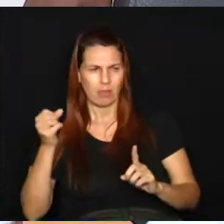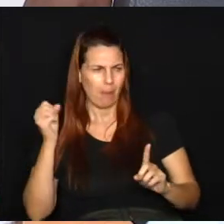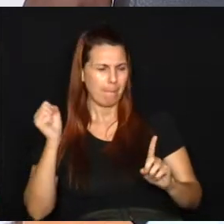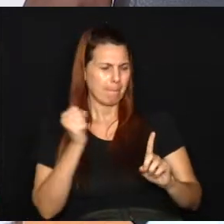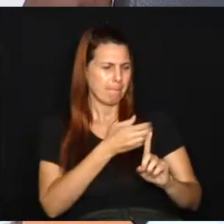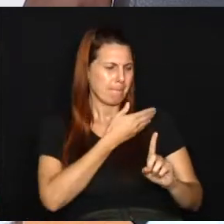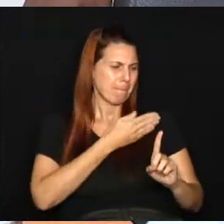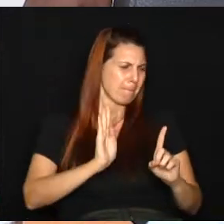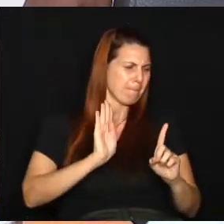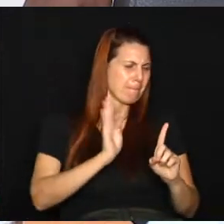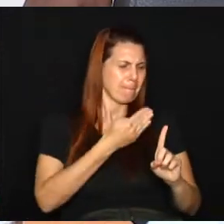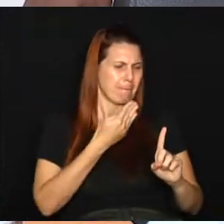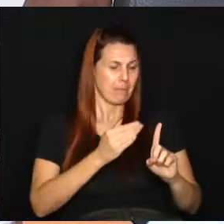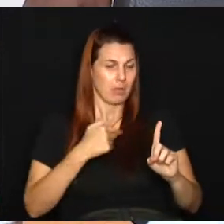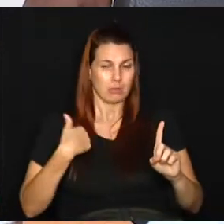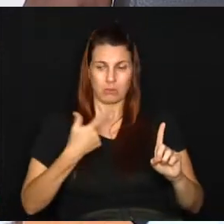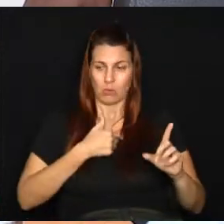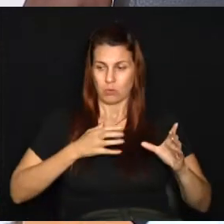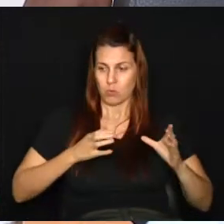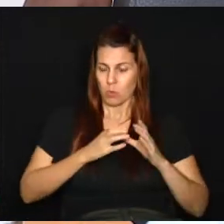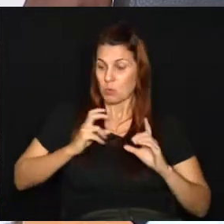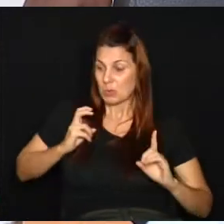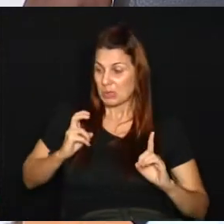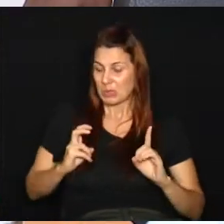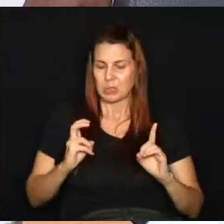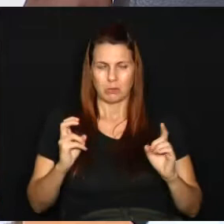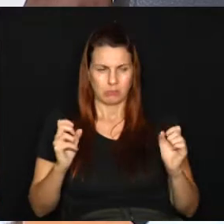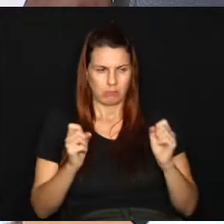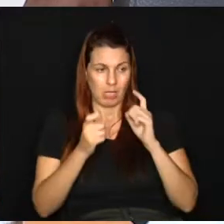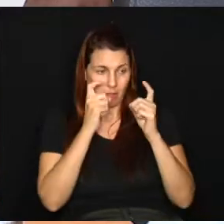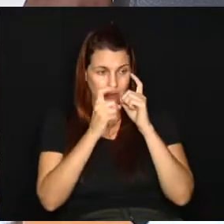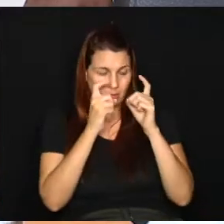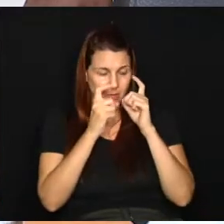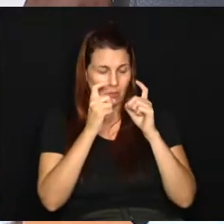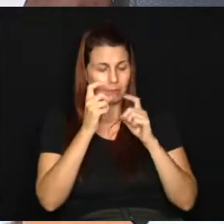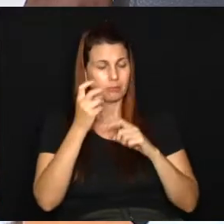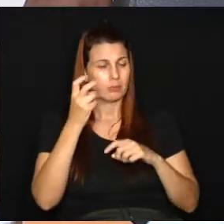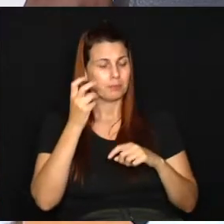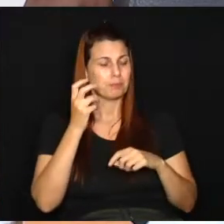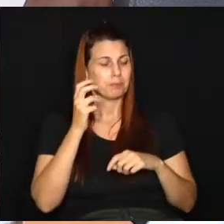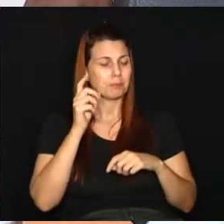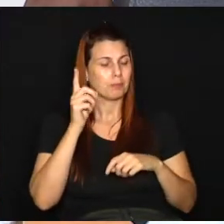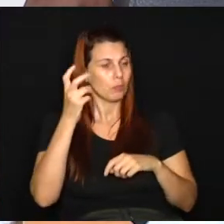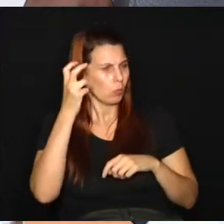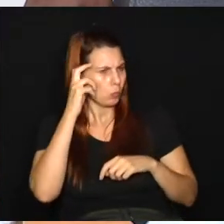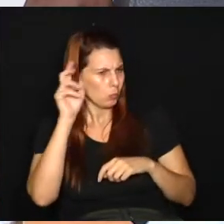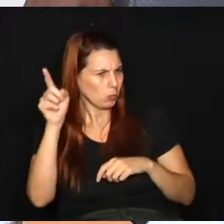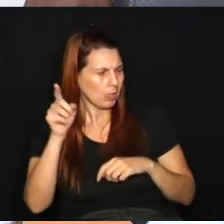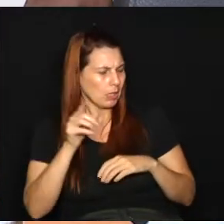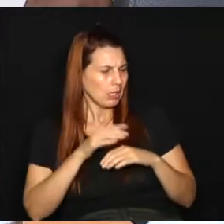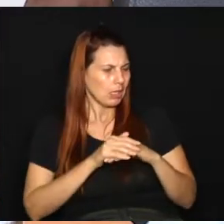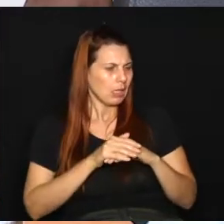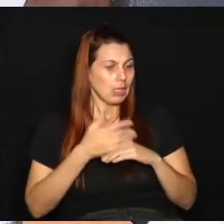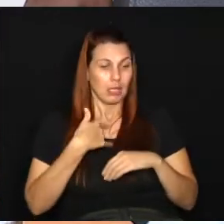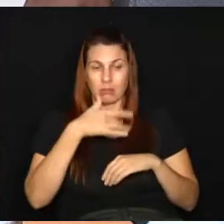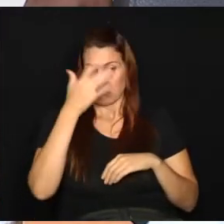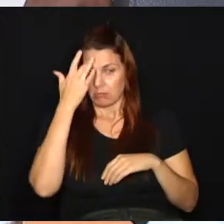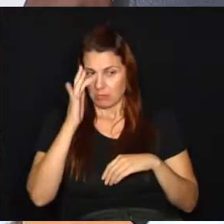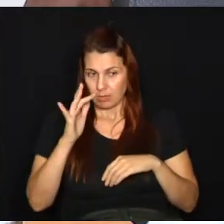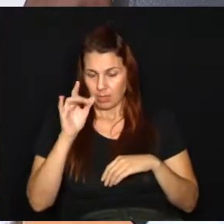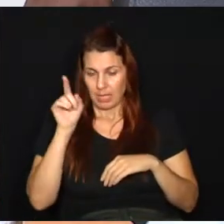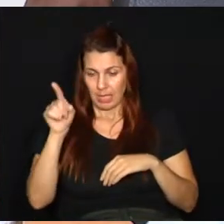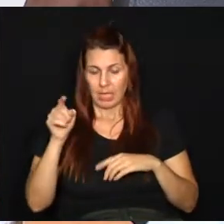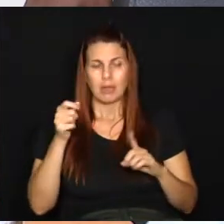estávamos em 5. Nós íamos para a reunião da cultura, lá na Estação Cultura. Eu não sei se comentaram, mas ele levou